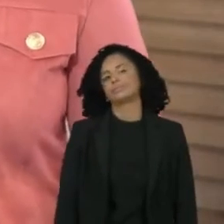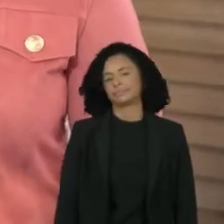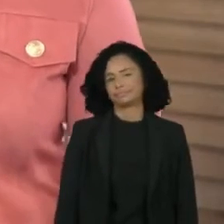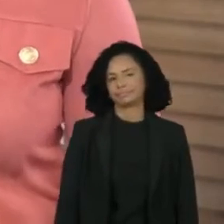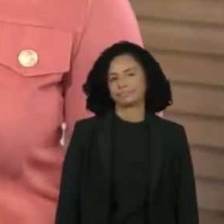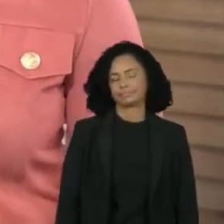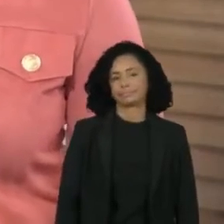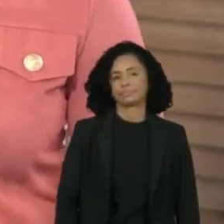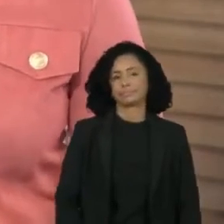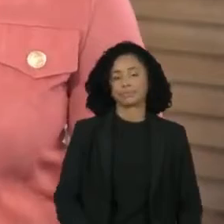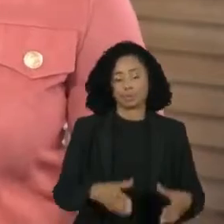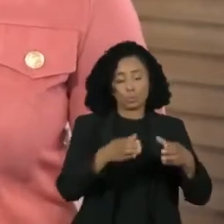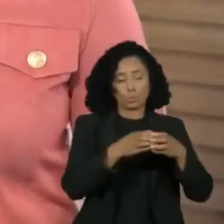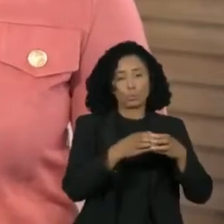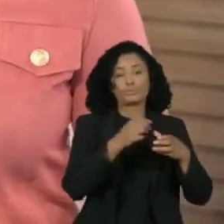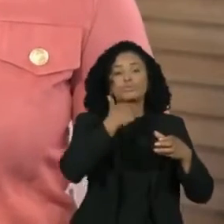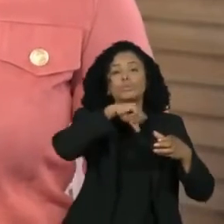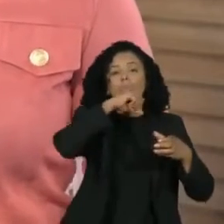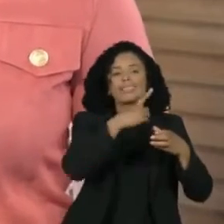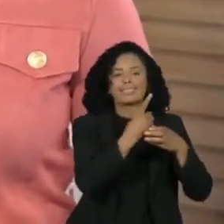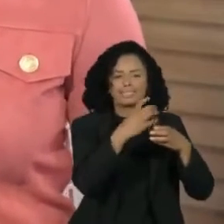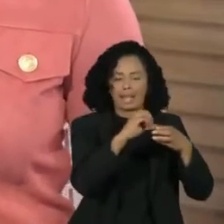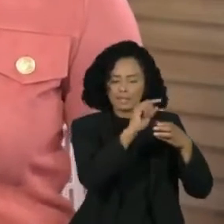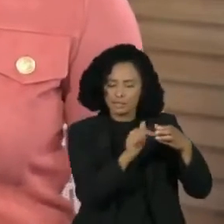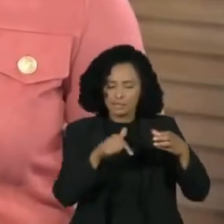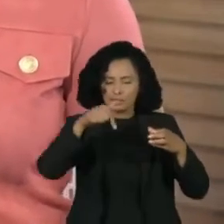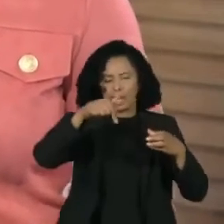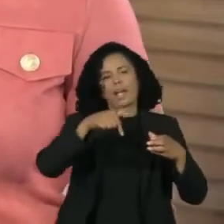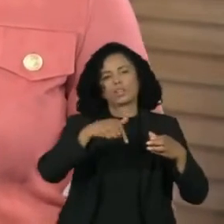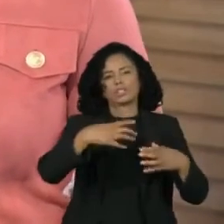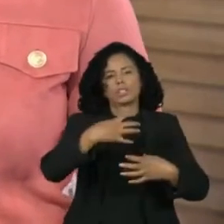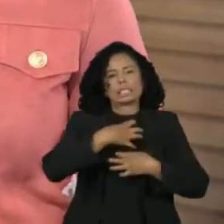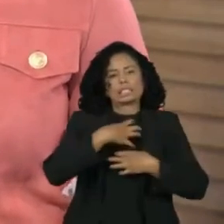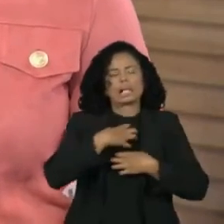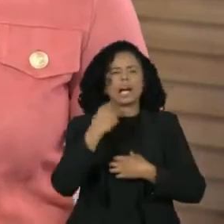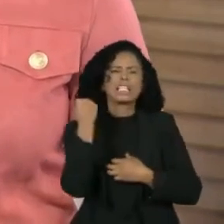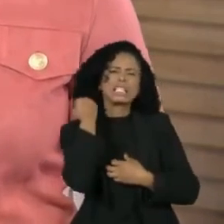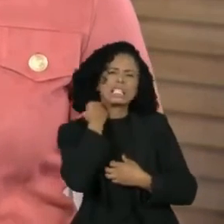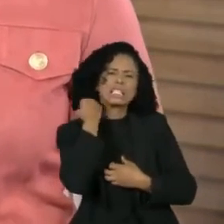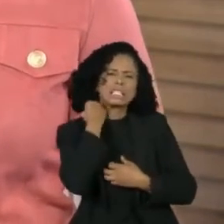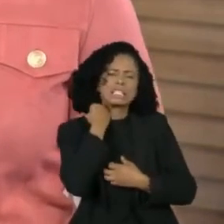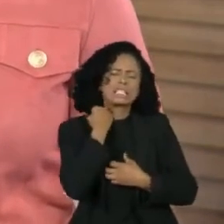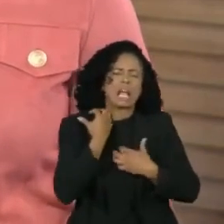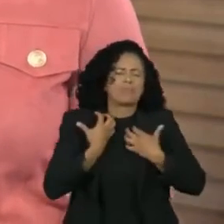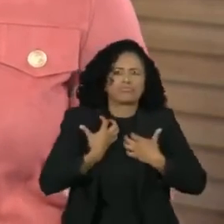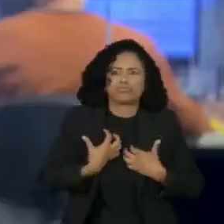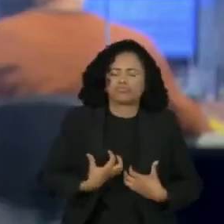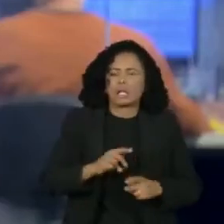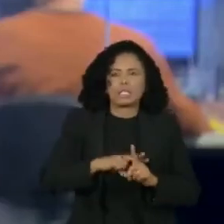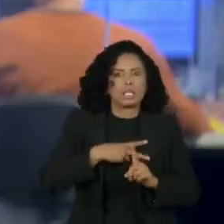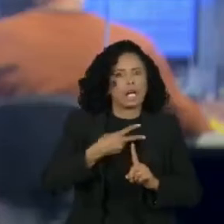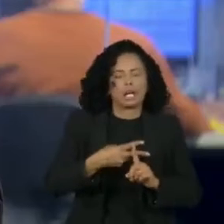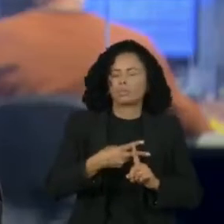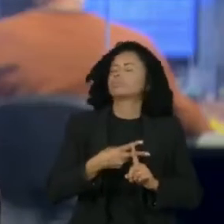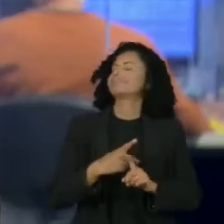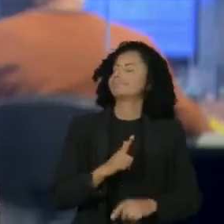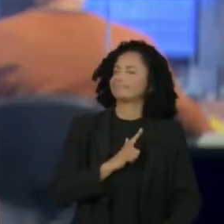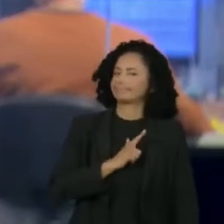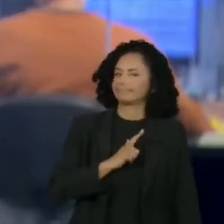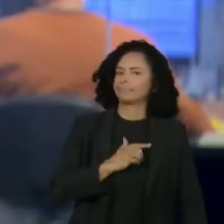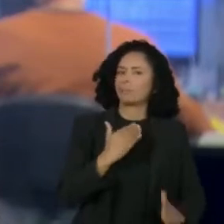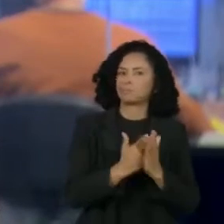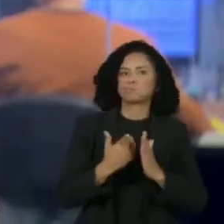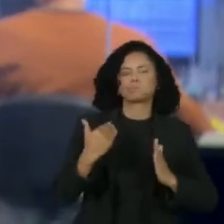De cada 10 mães que trabalham, 7 têm sintomas de estresse e cansaço excessivos. É o